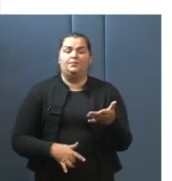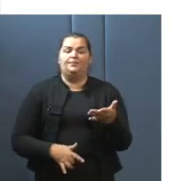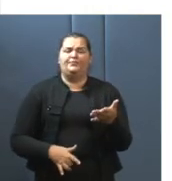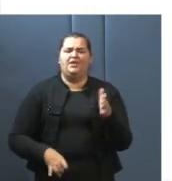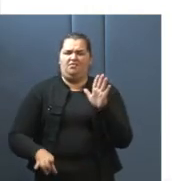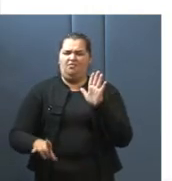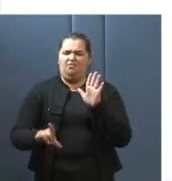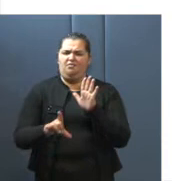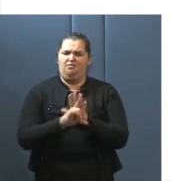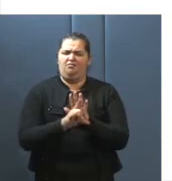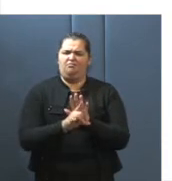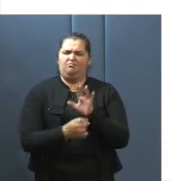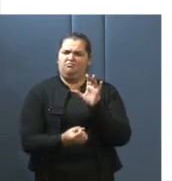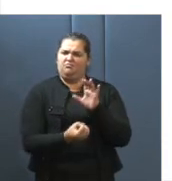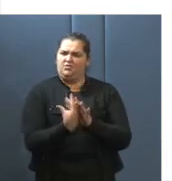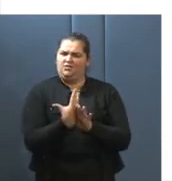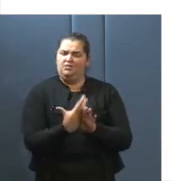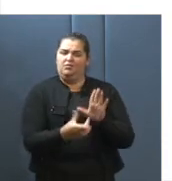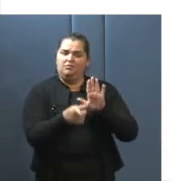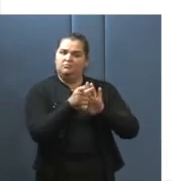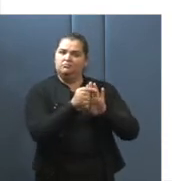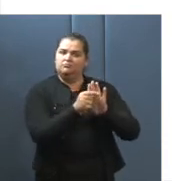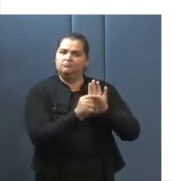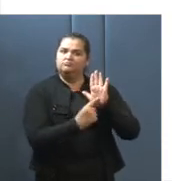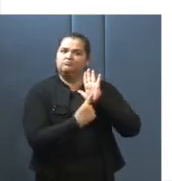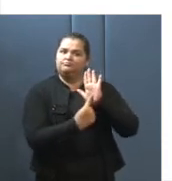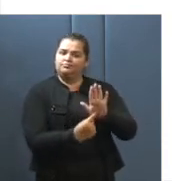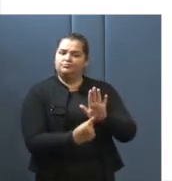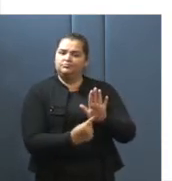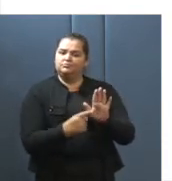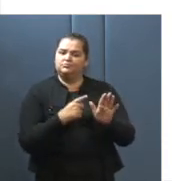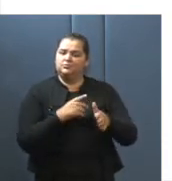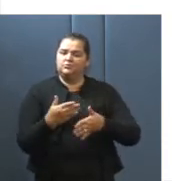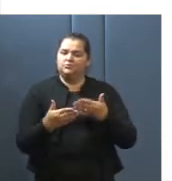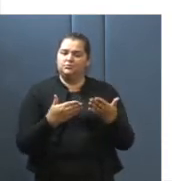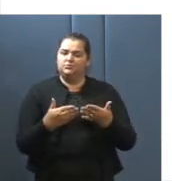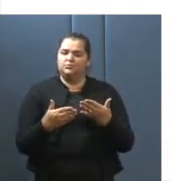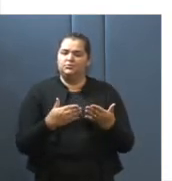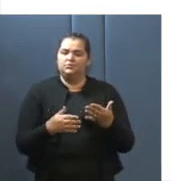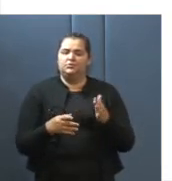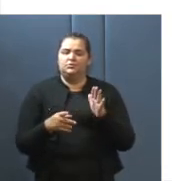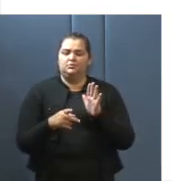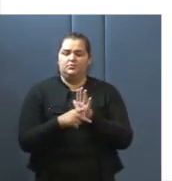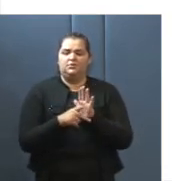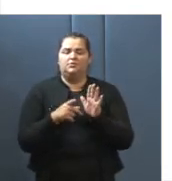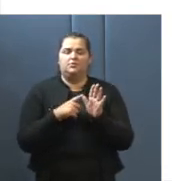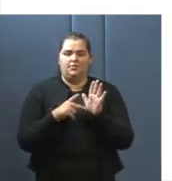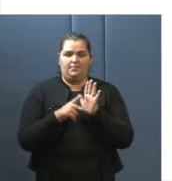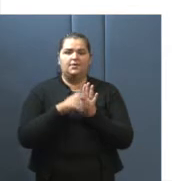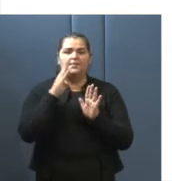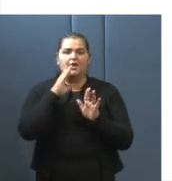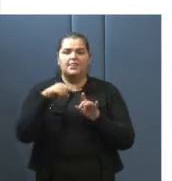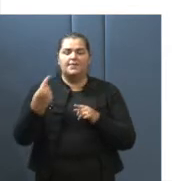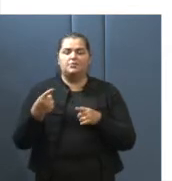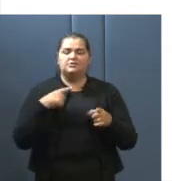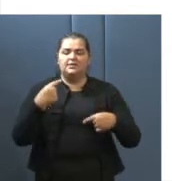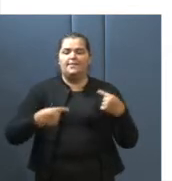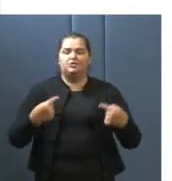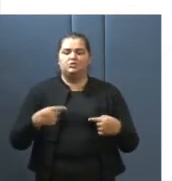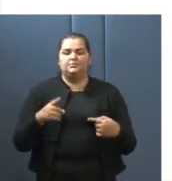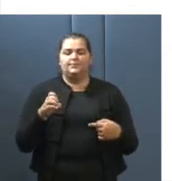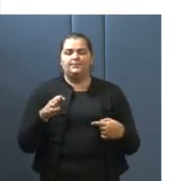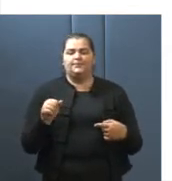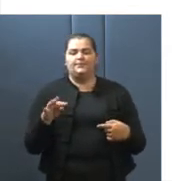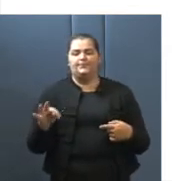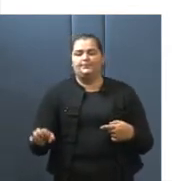lei aplicável, cláusulas de arbitragem, comparabilidade do tratamento, talvez dentre os princípios do clube, esse é um